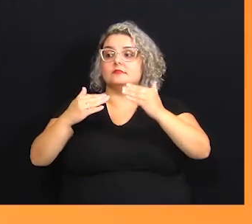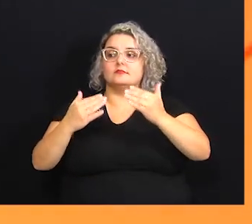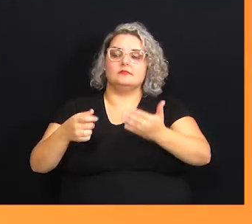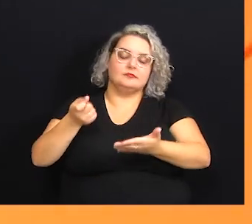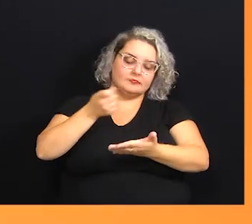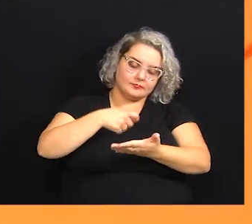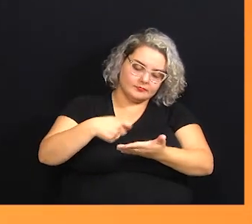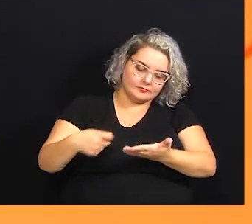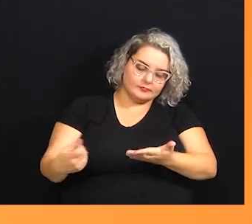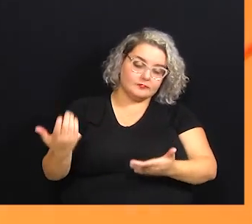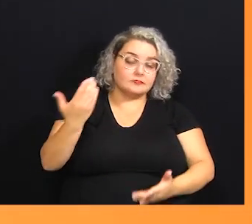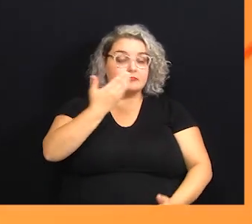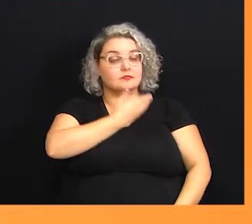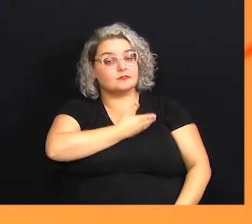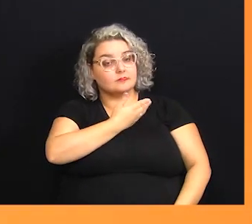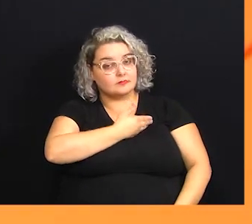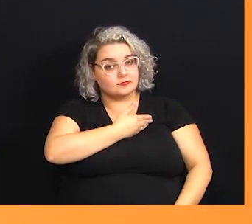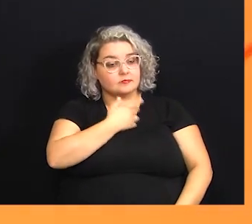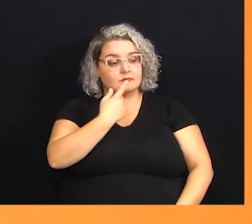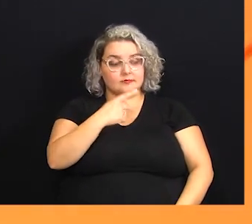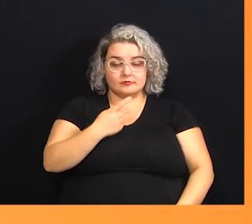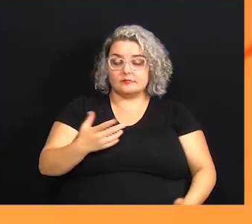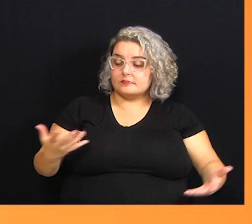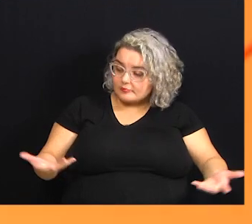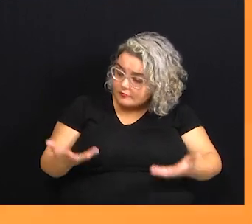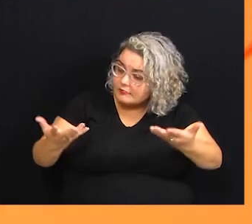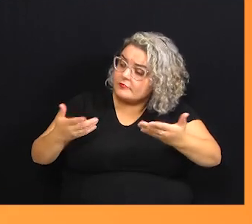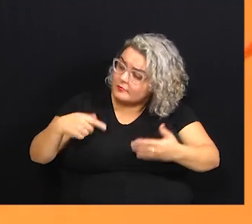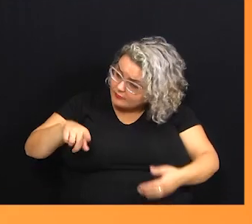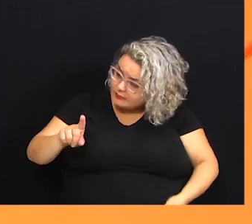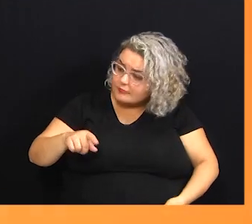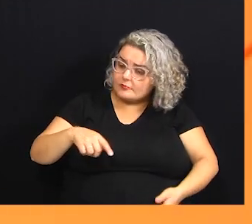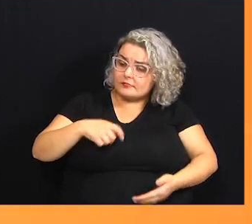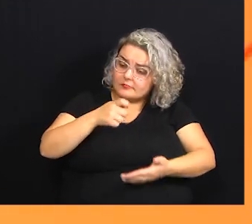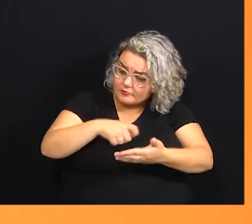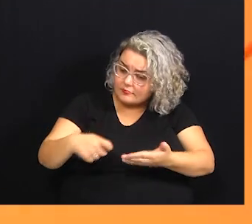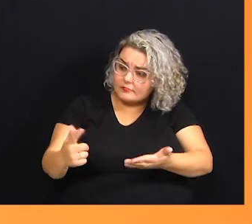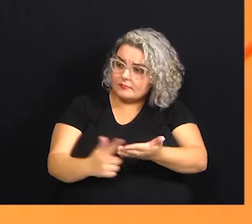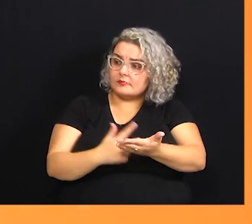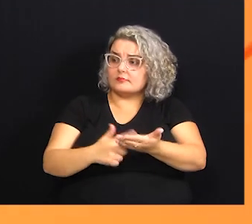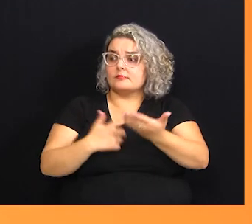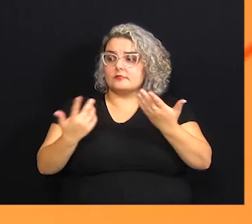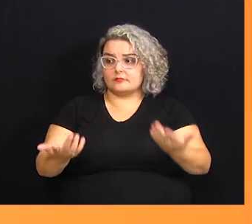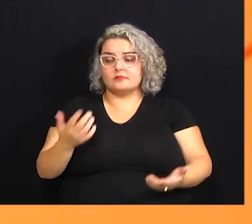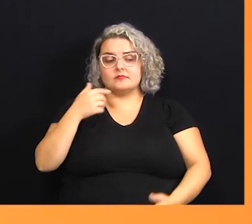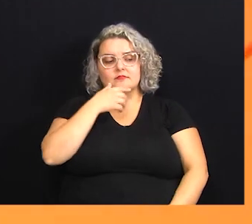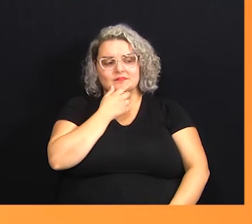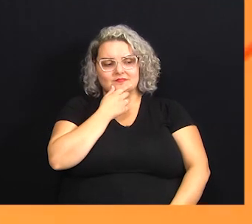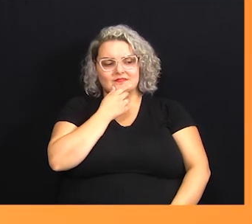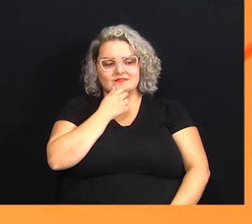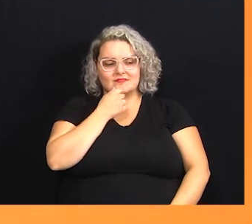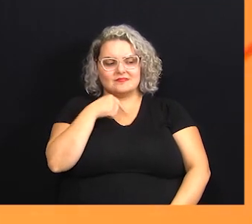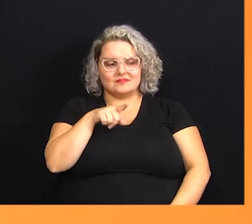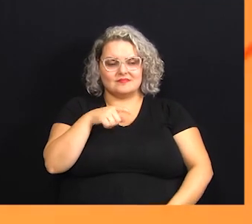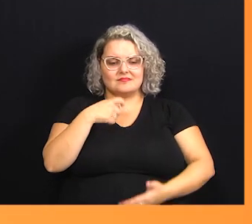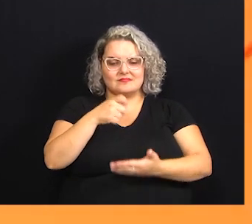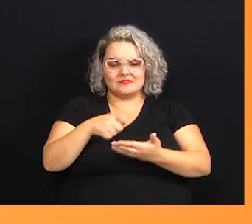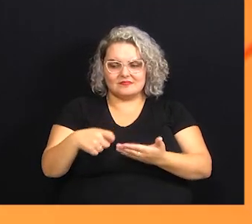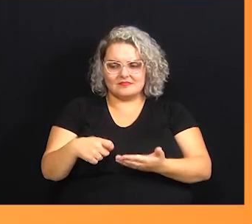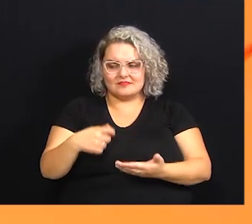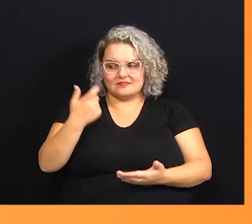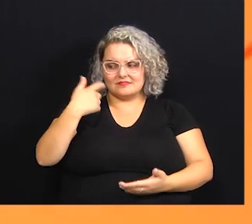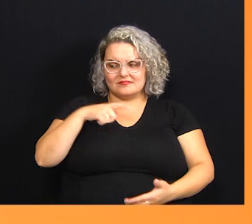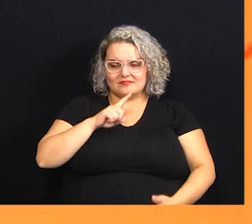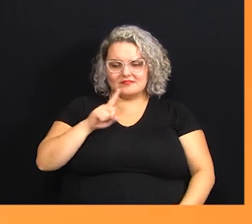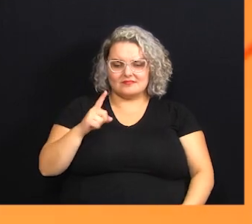como escritora. O amigo dela incentiva ela a ser escritora. E aí ela fica, será que eu vou ser escritora? Será que eu